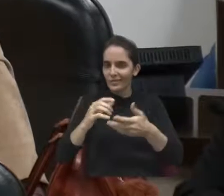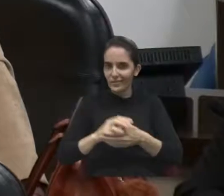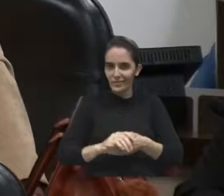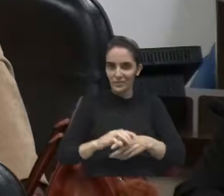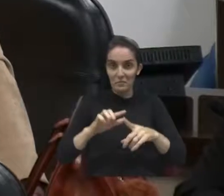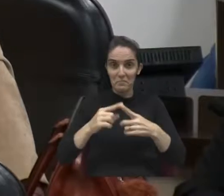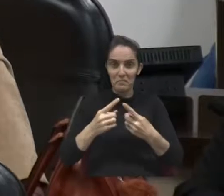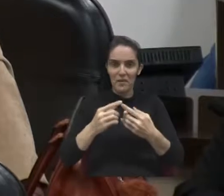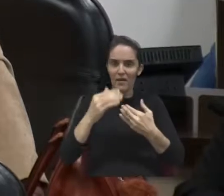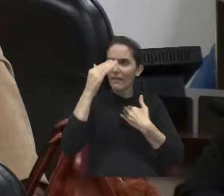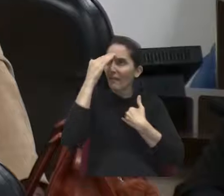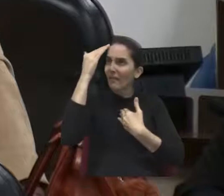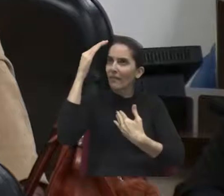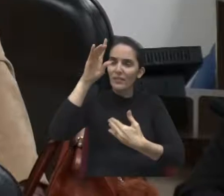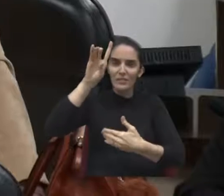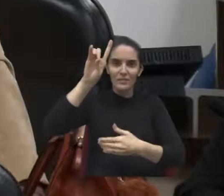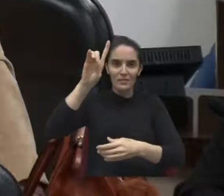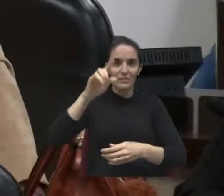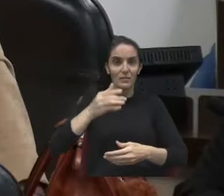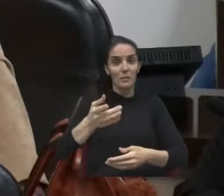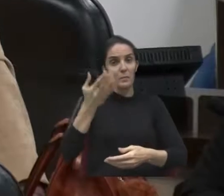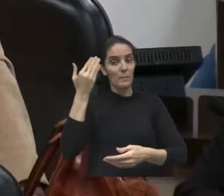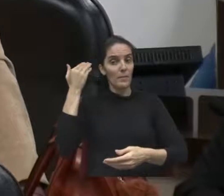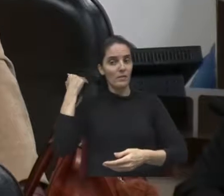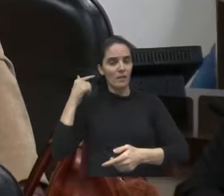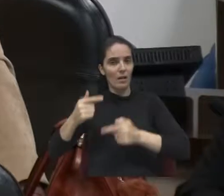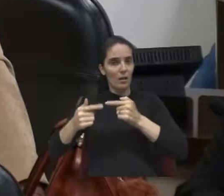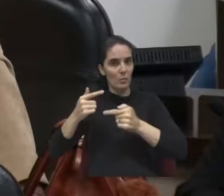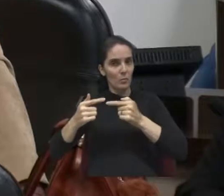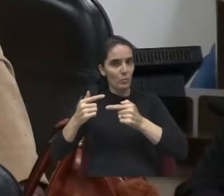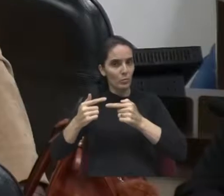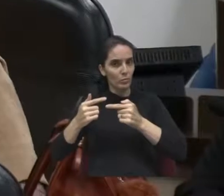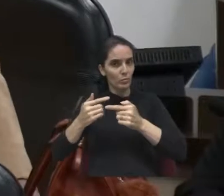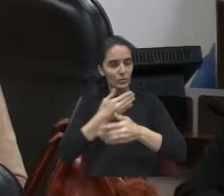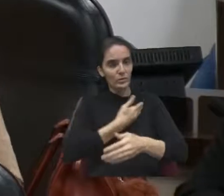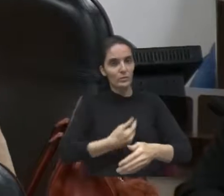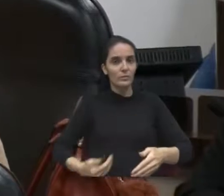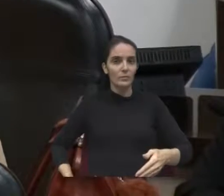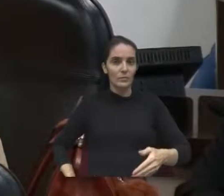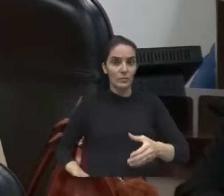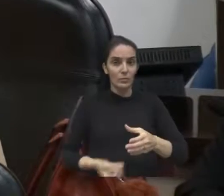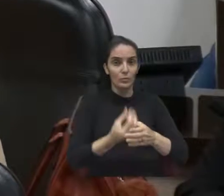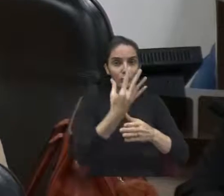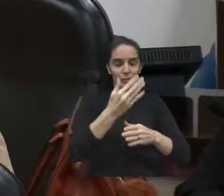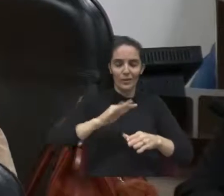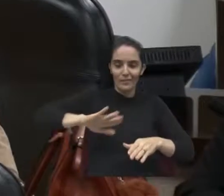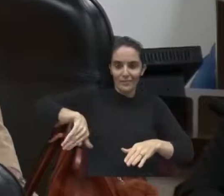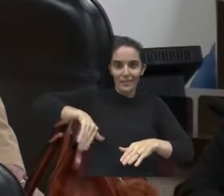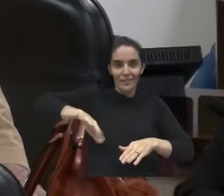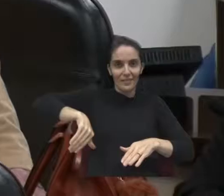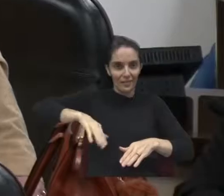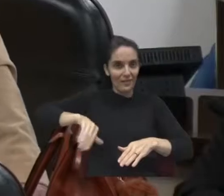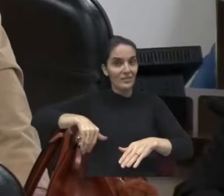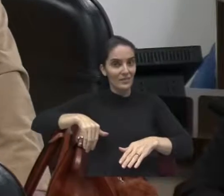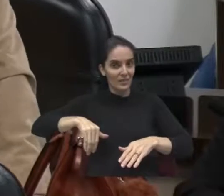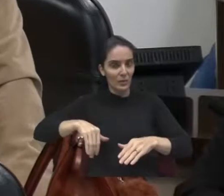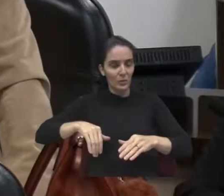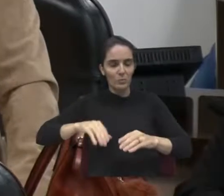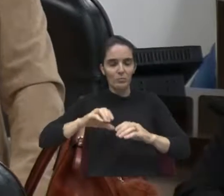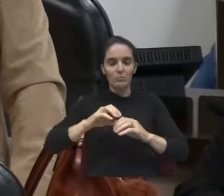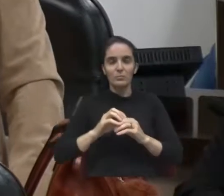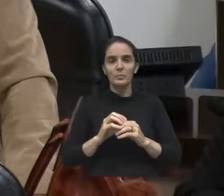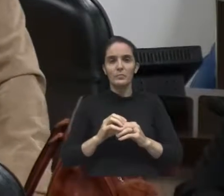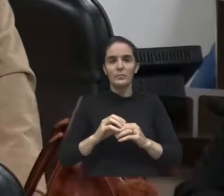na época, que foram implantadas, inclusive com a natação no nosso clube, no Limeira Clube,